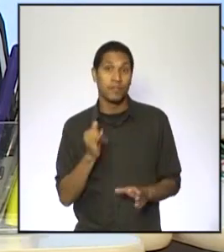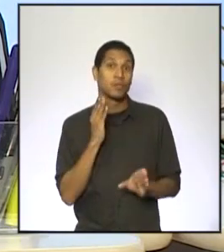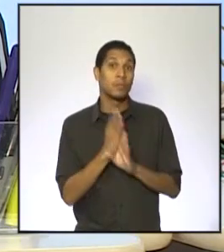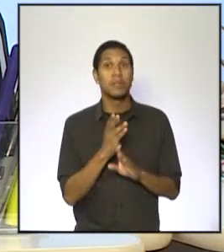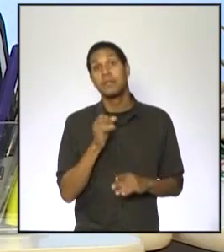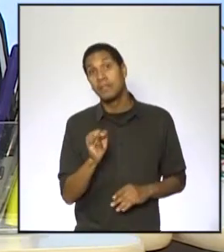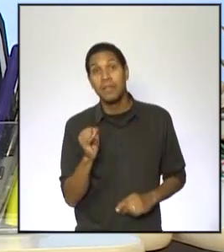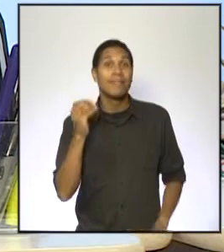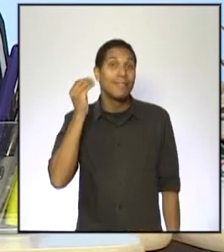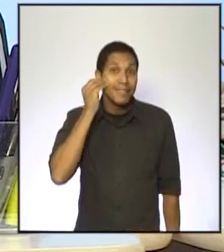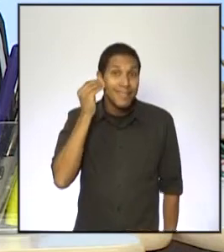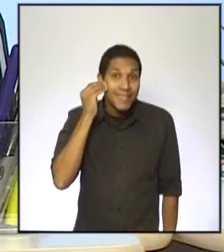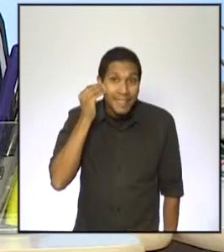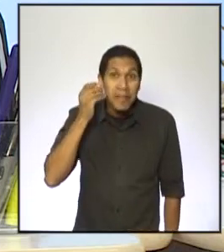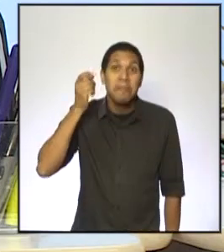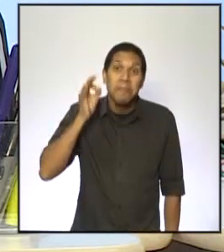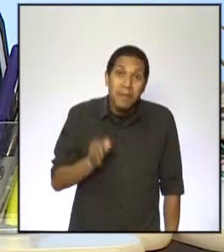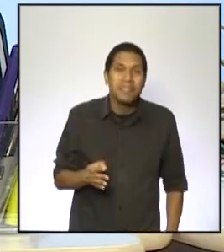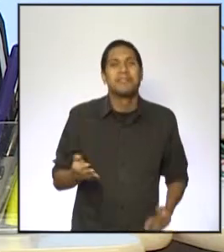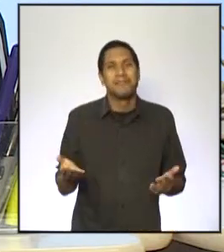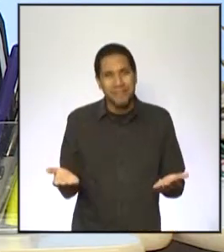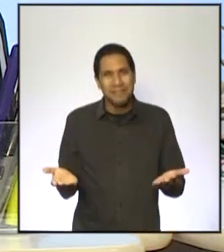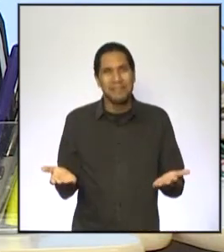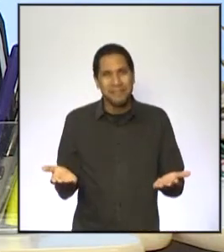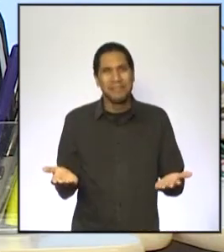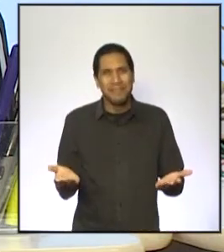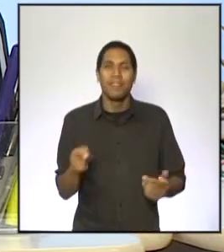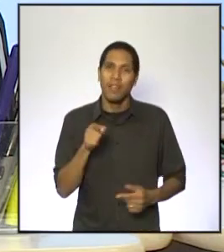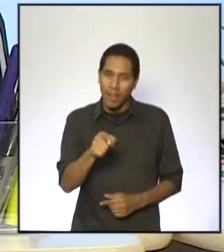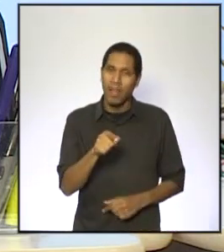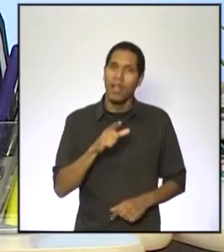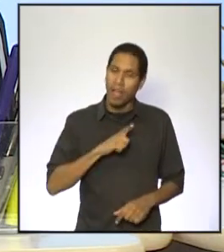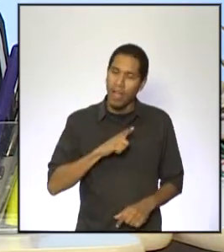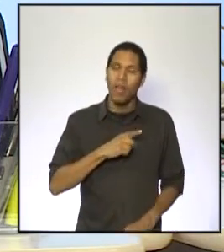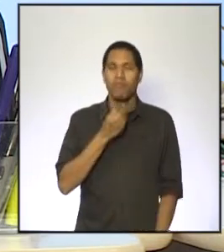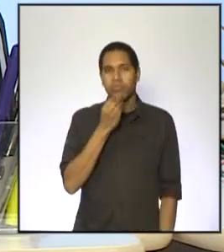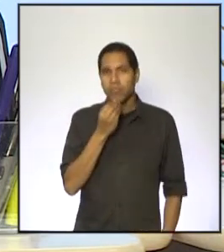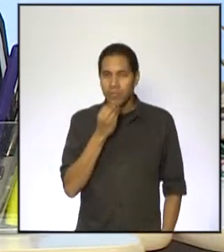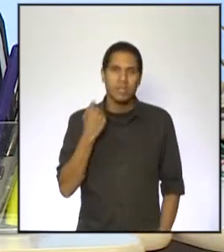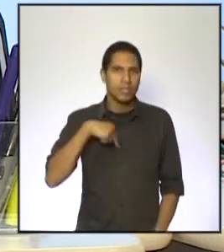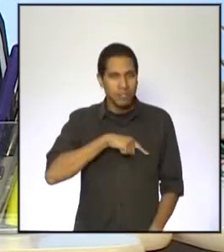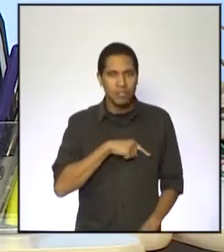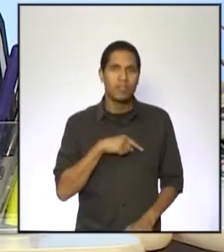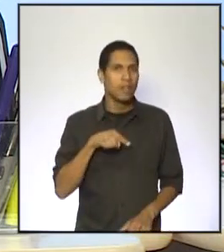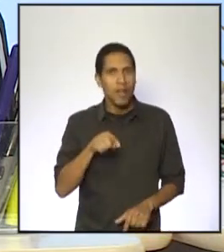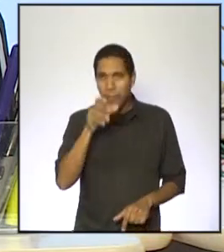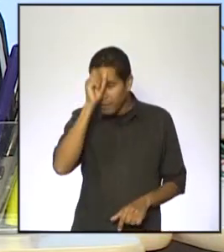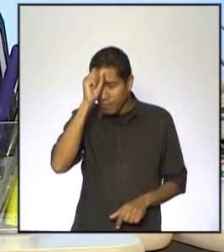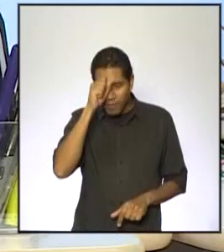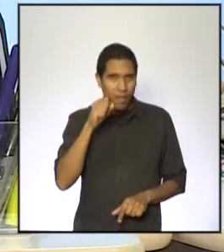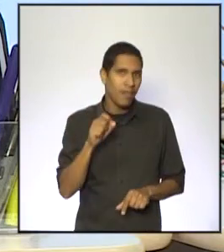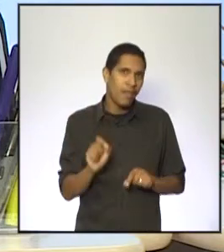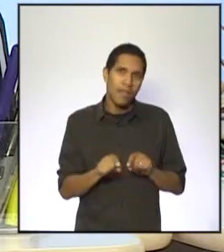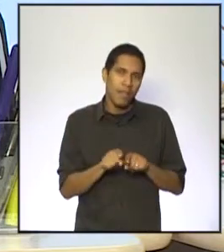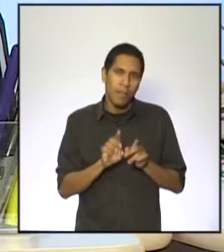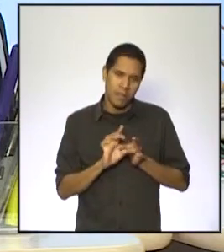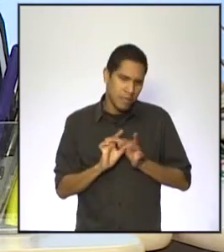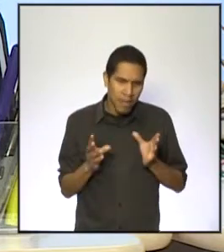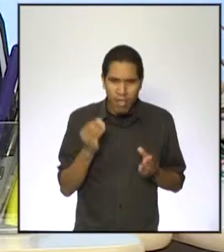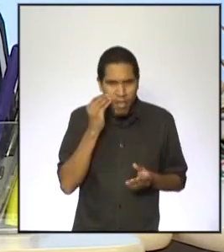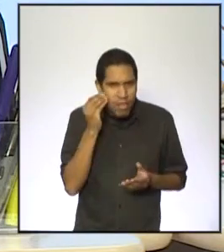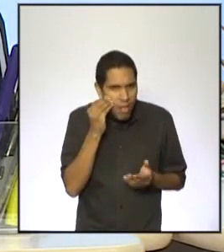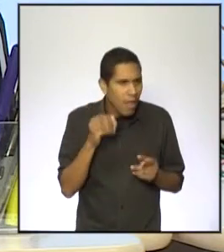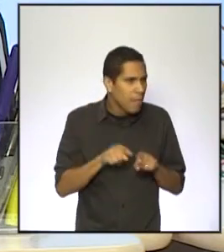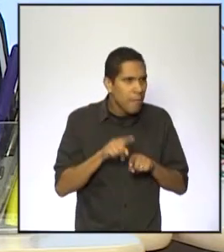descobrir se realmente nós tentarmos. Esse é um momento de tentativa e erro, e é um momento de se permitir mesmo, de